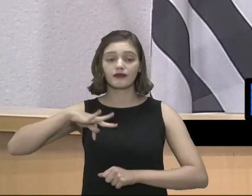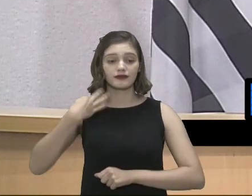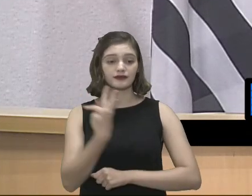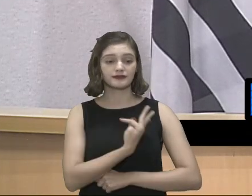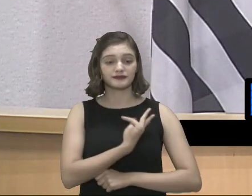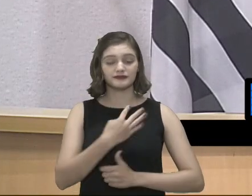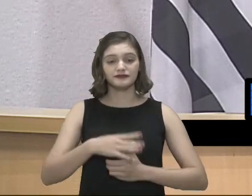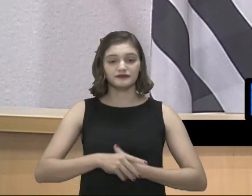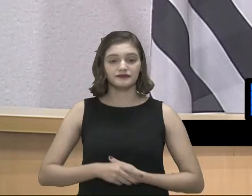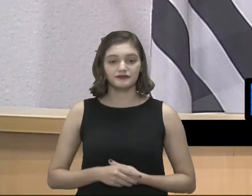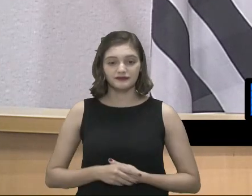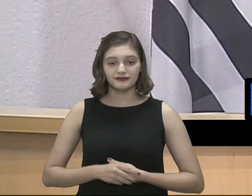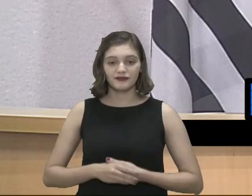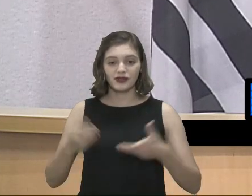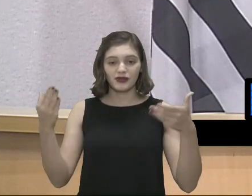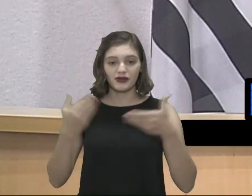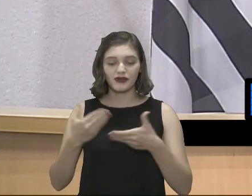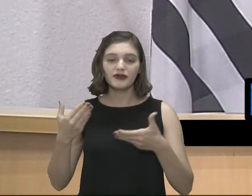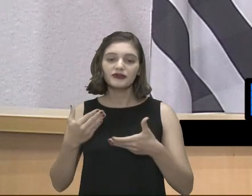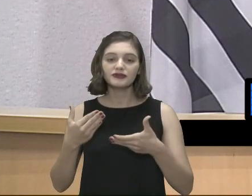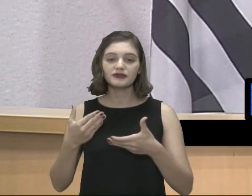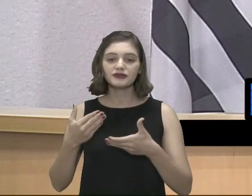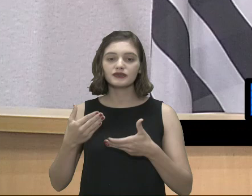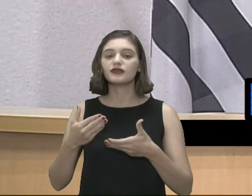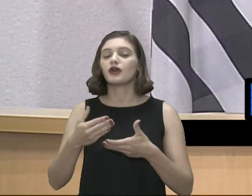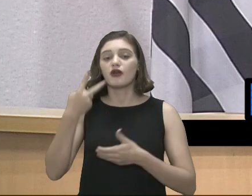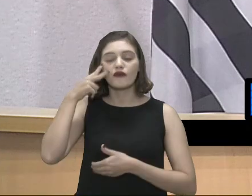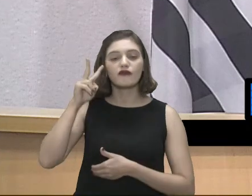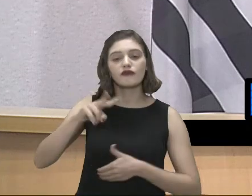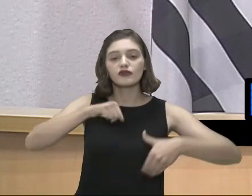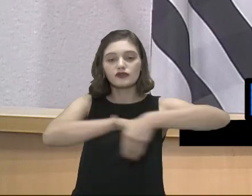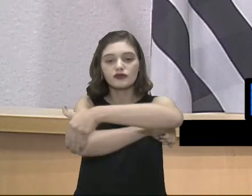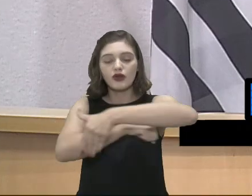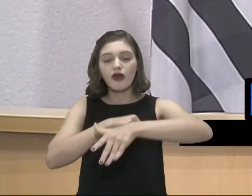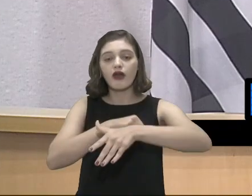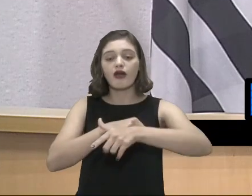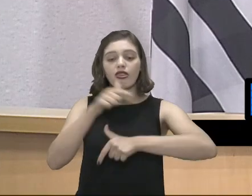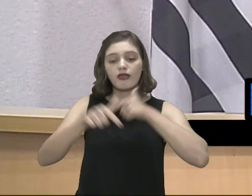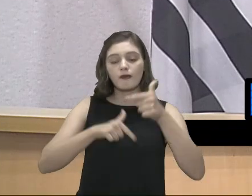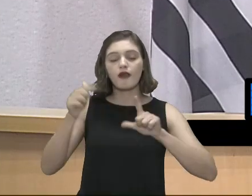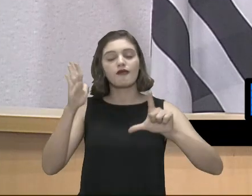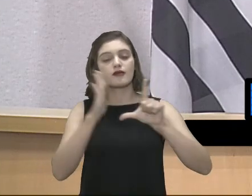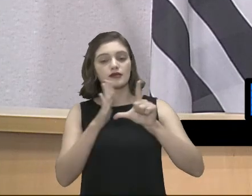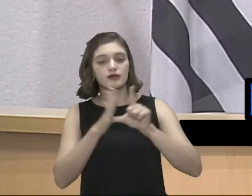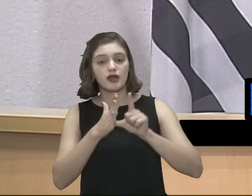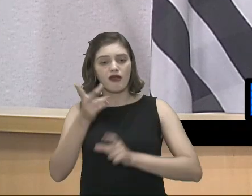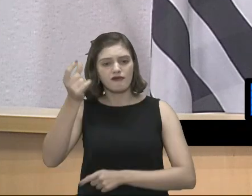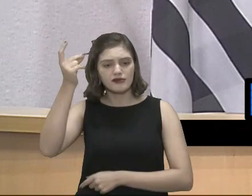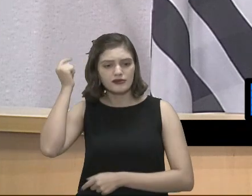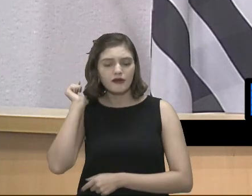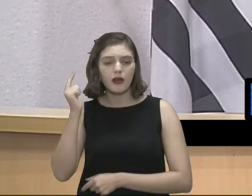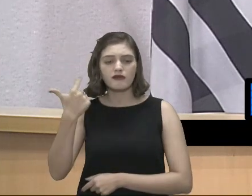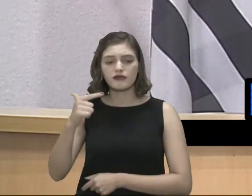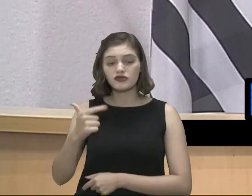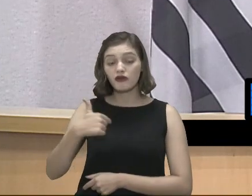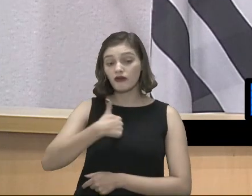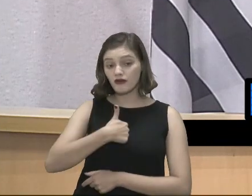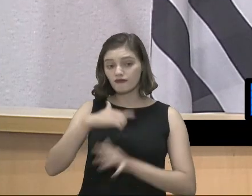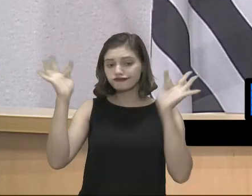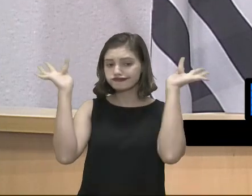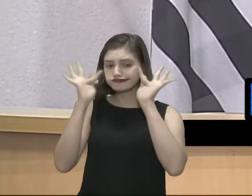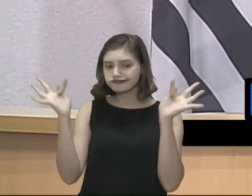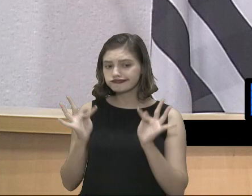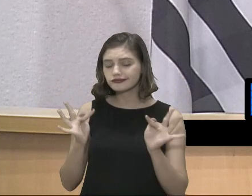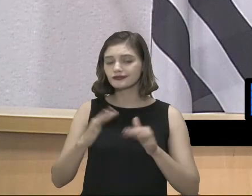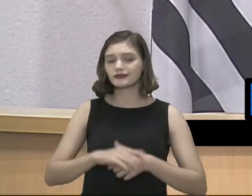Entendeu? Hoje eu passo na rua, vejo trans trabalhando nas lojas, que antigamente não tinha. Eu fico super feliz.